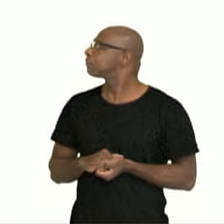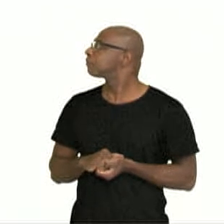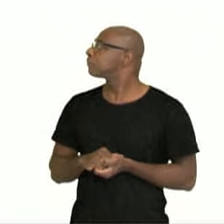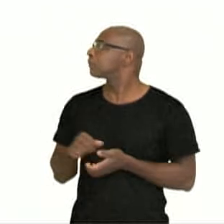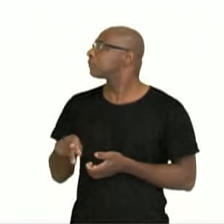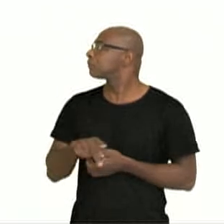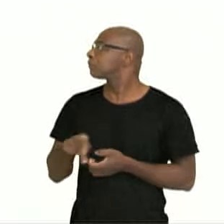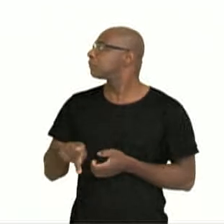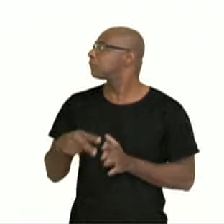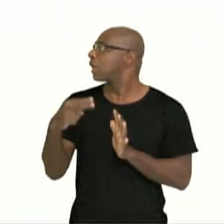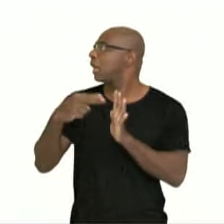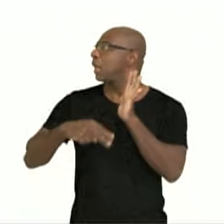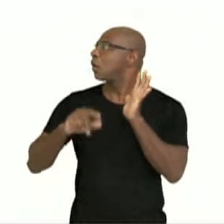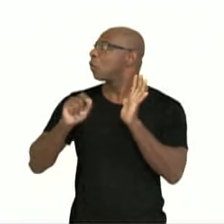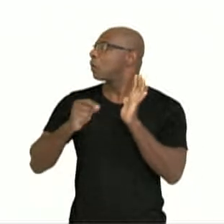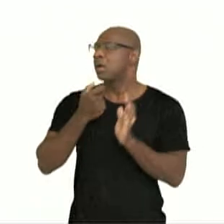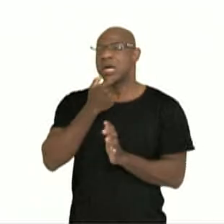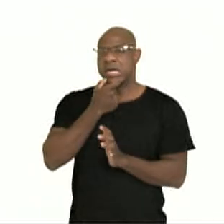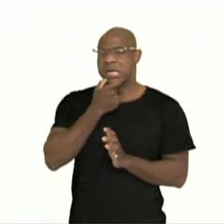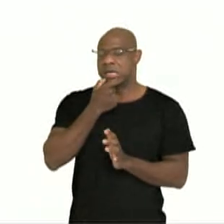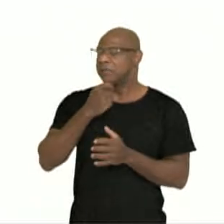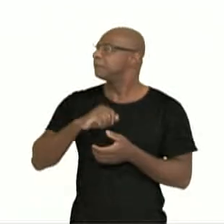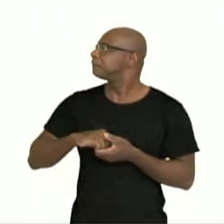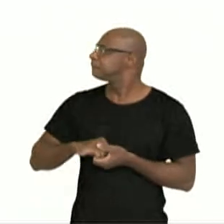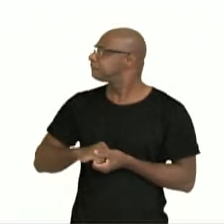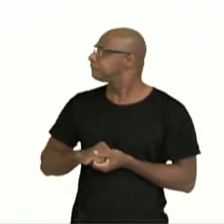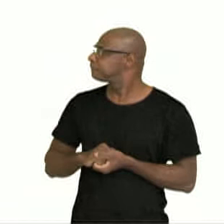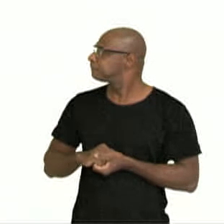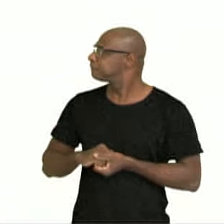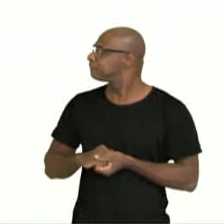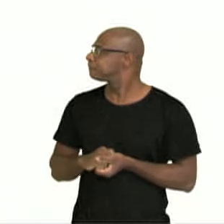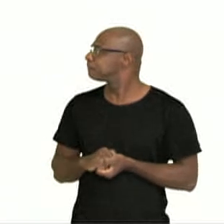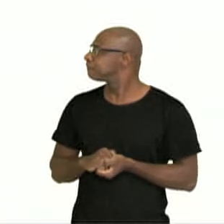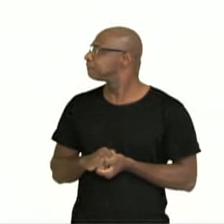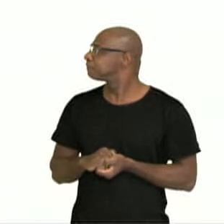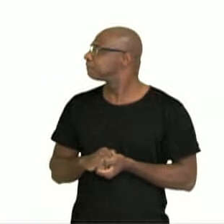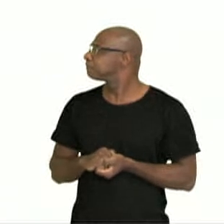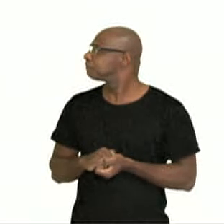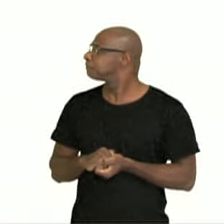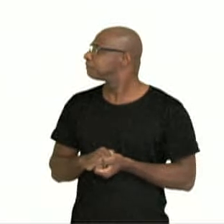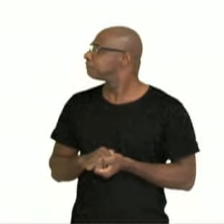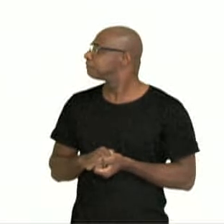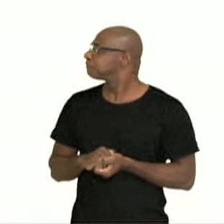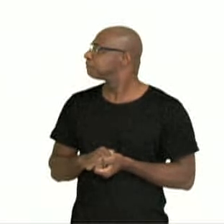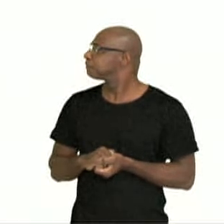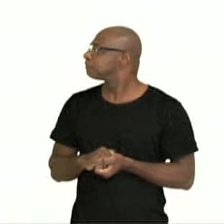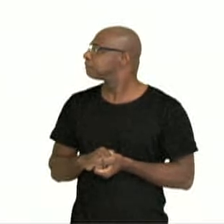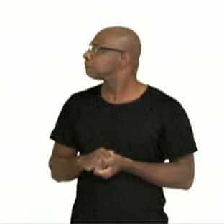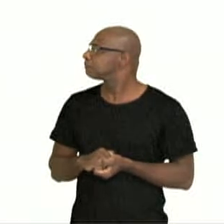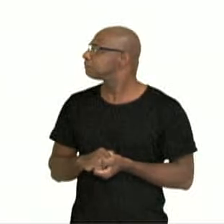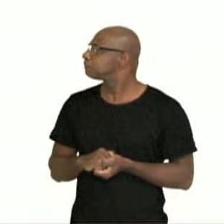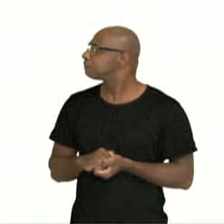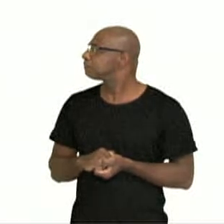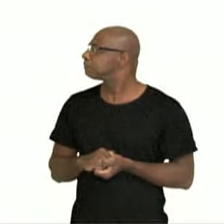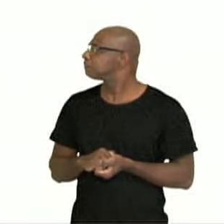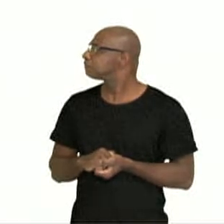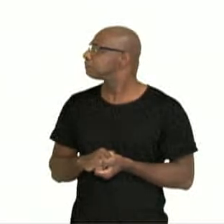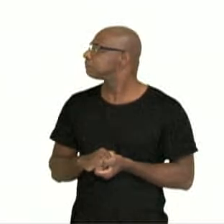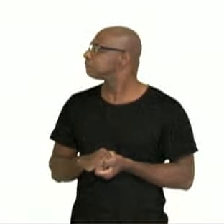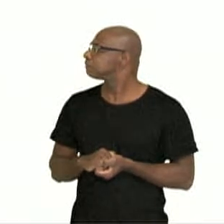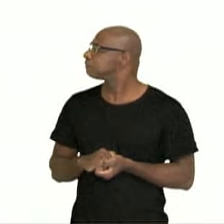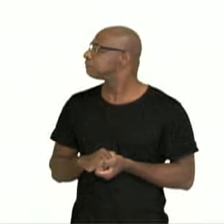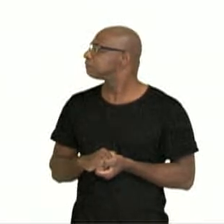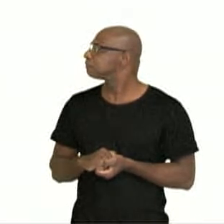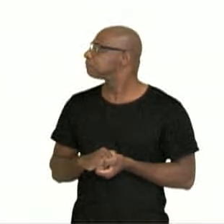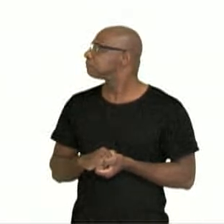War with the intention not to heat food, but to detect enemies' aircrafts. And its name